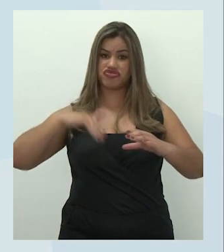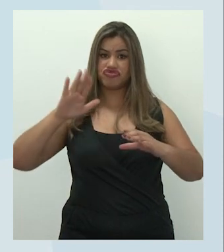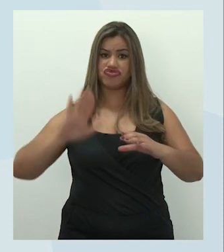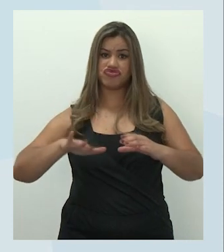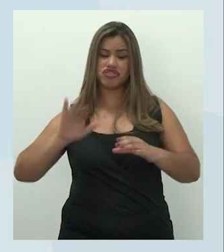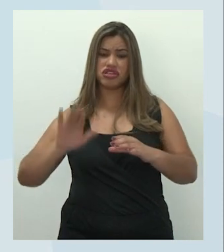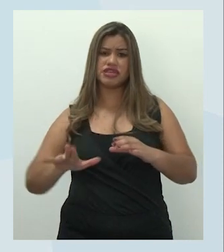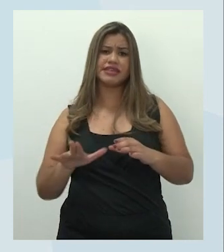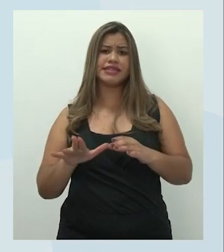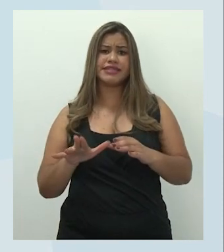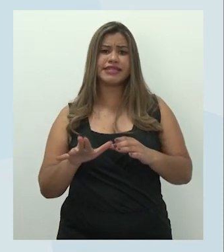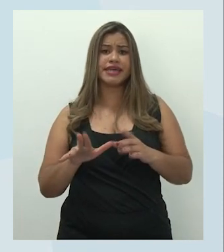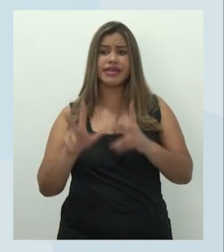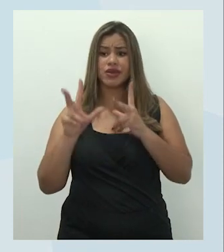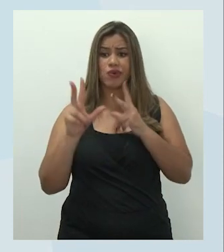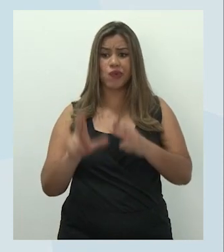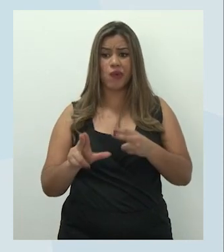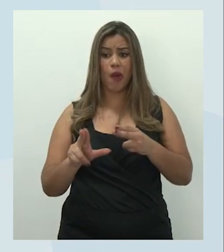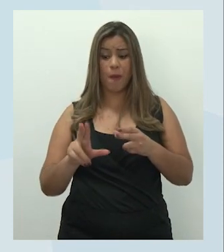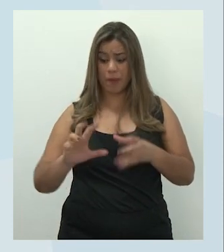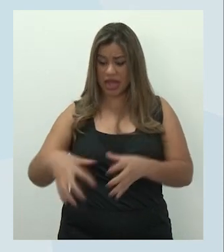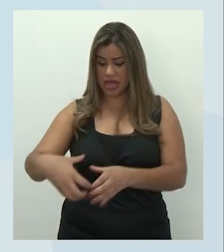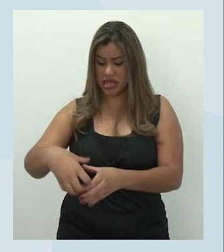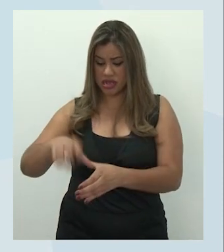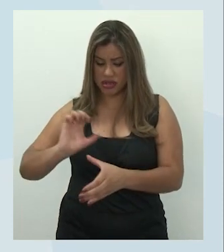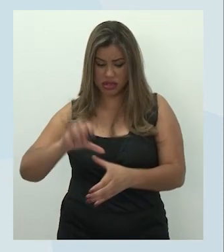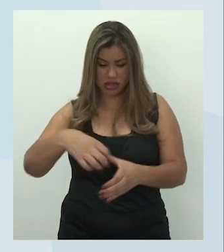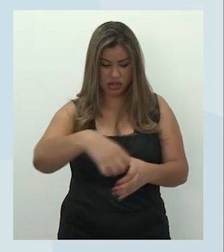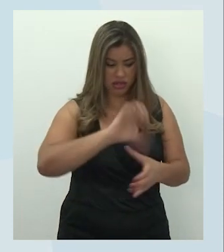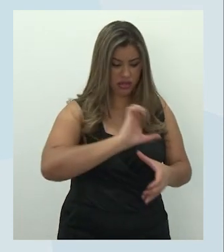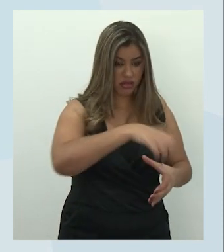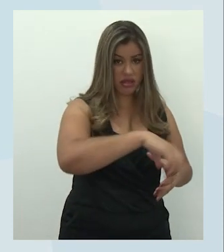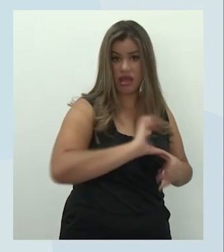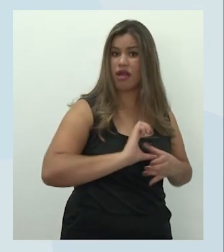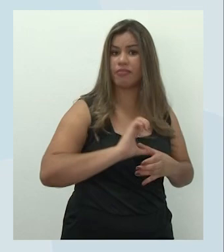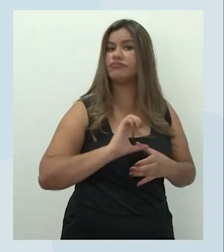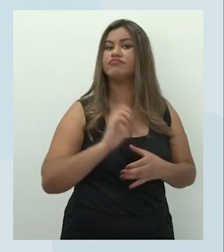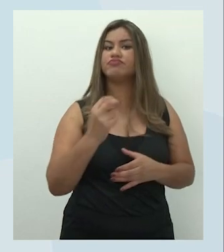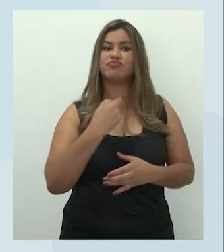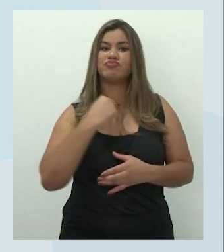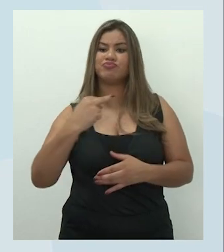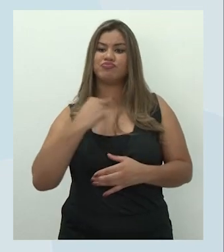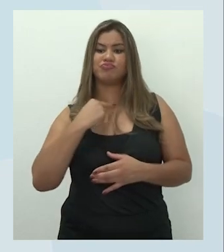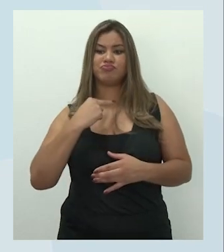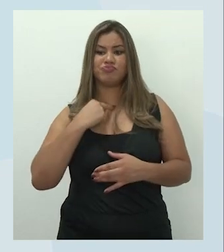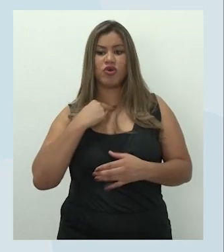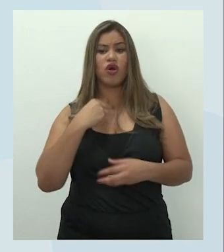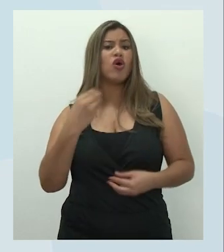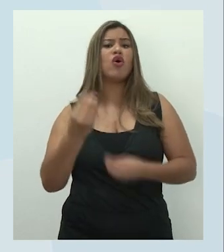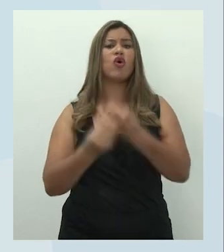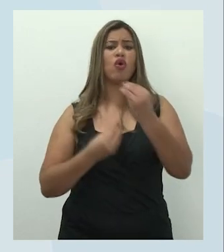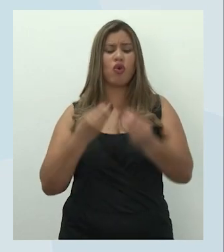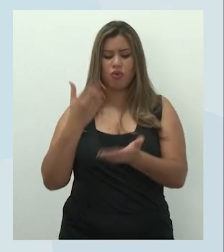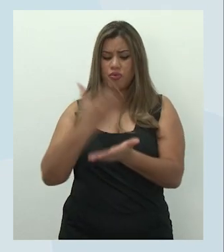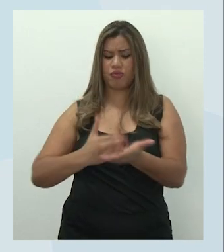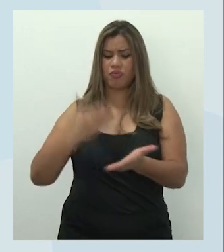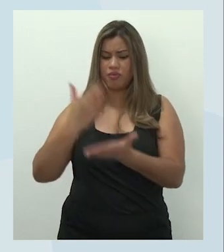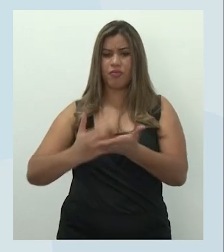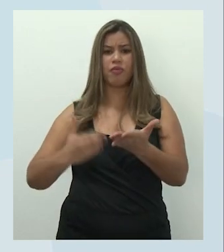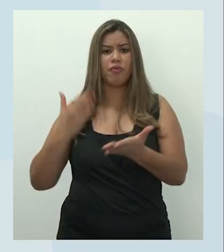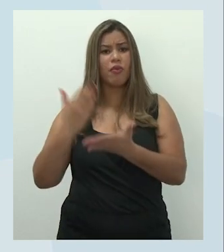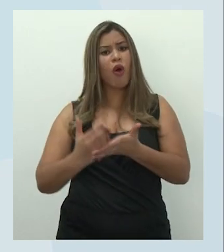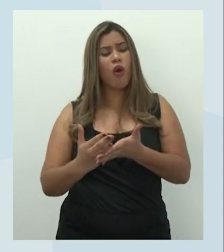latas. Como ficará a distribuição das latas? Pessoal, no último ATPC, nós pedimos para vocês separarem 21